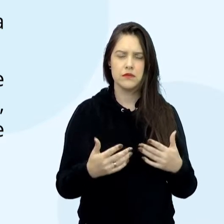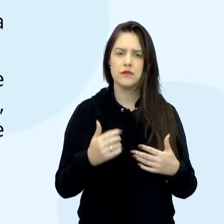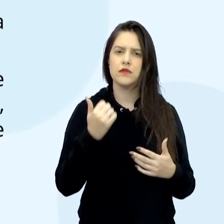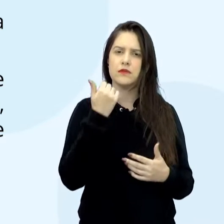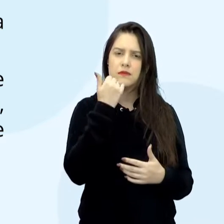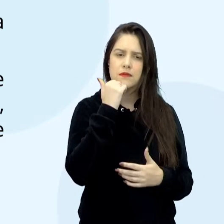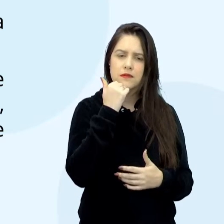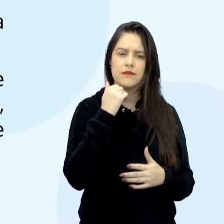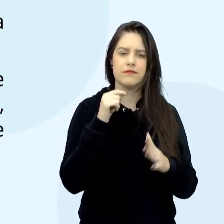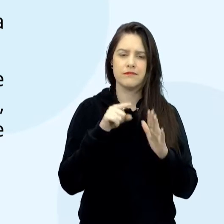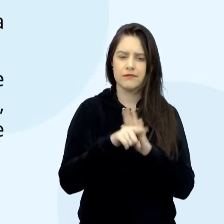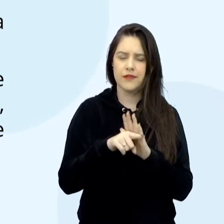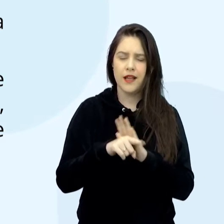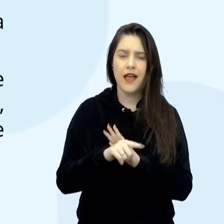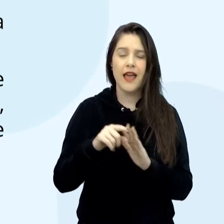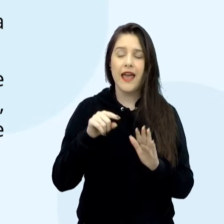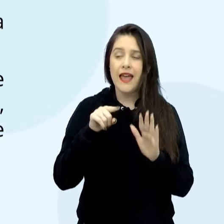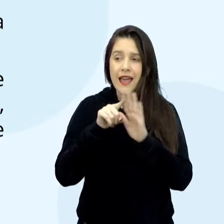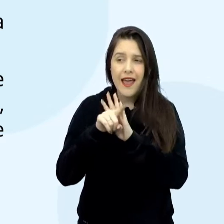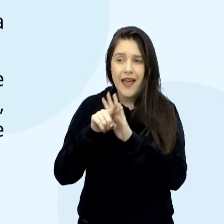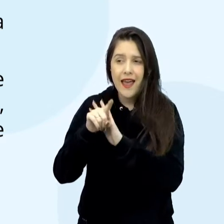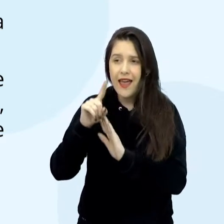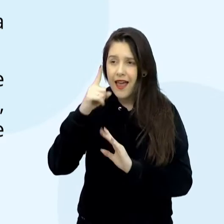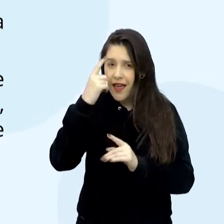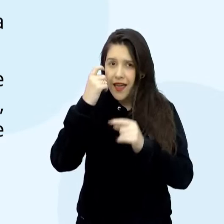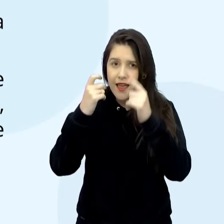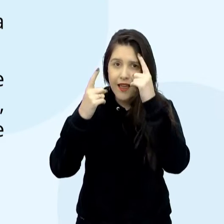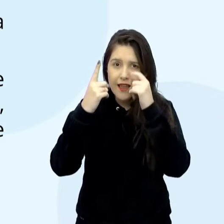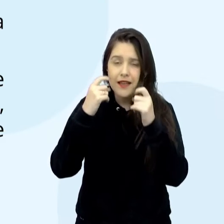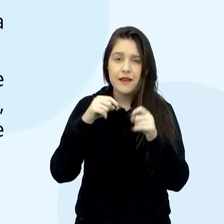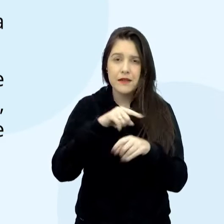temas e tirar ideias aí para que